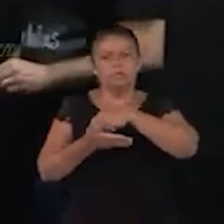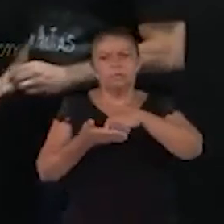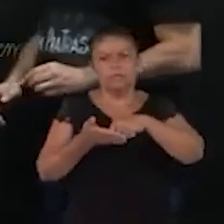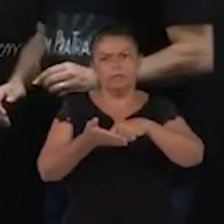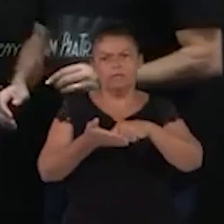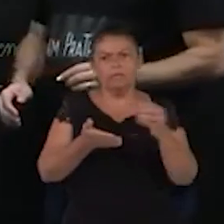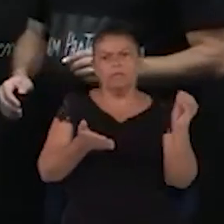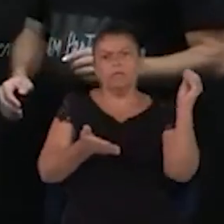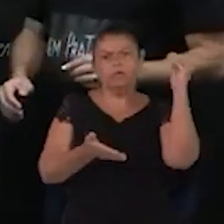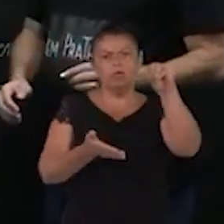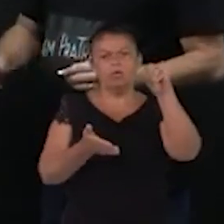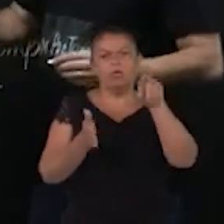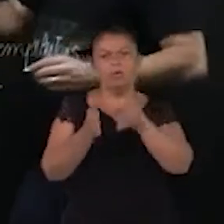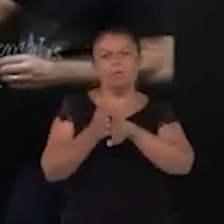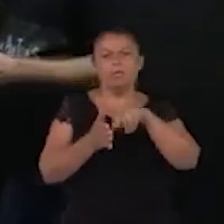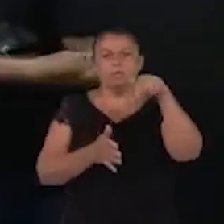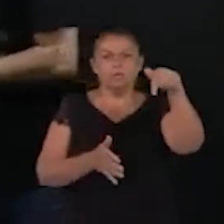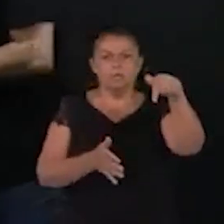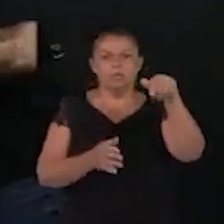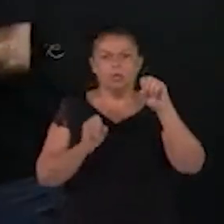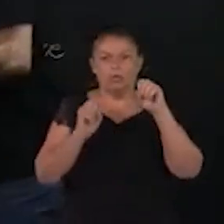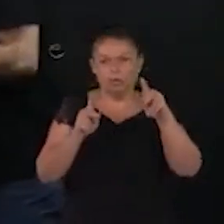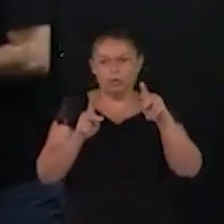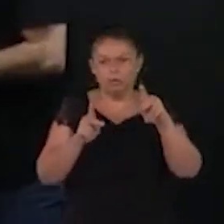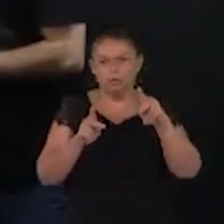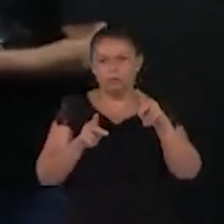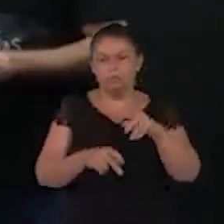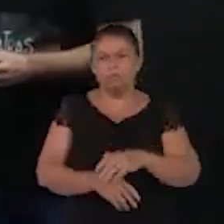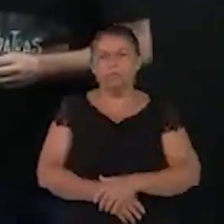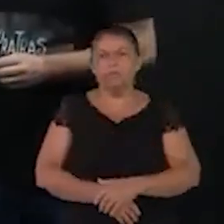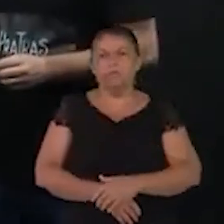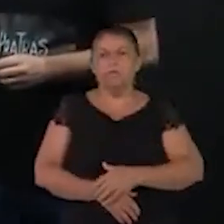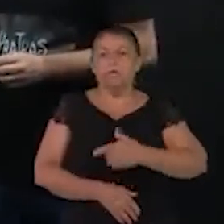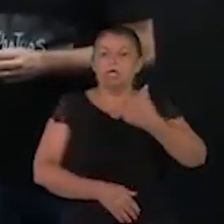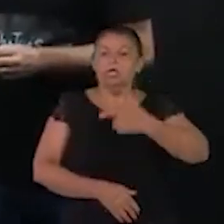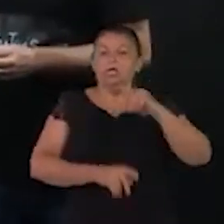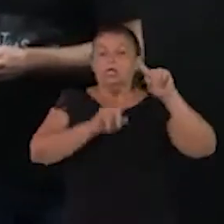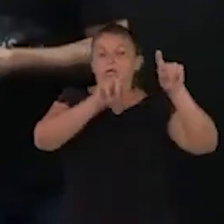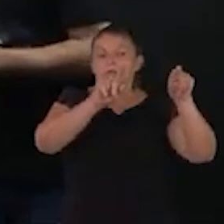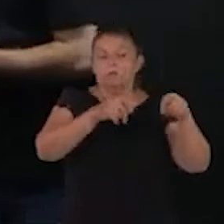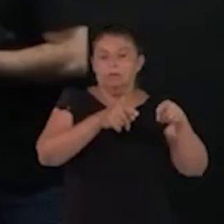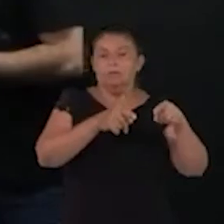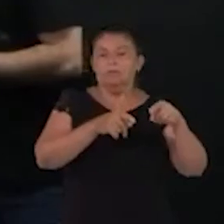aqui menos 7. Perfeito? Ok. No segundo